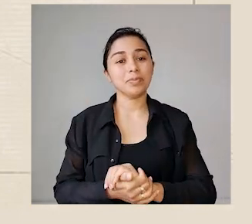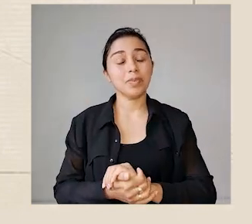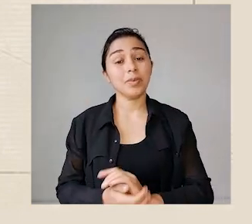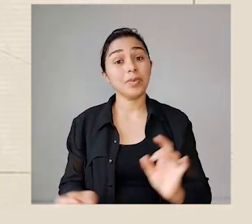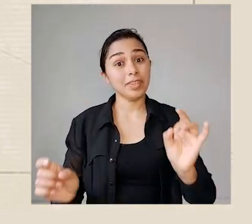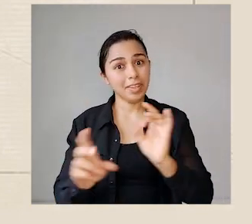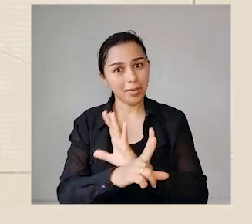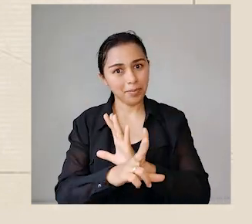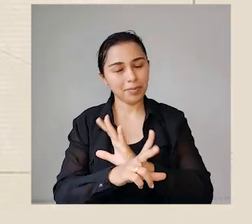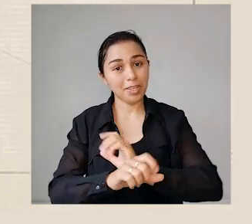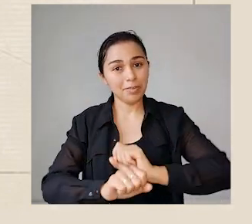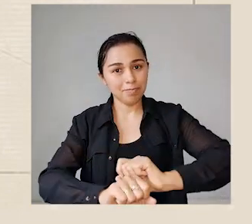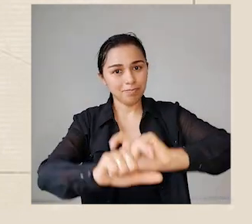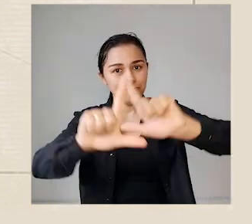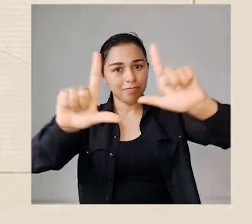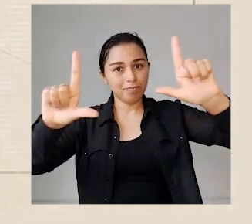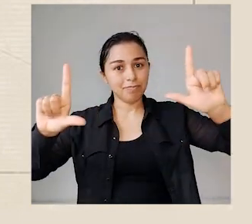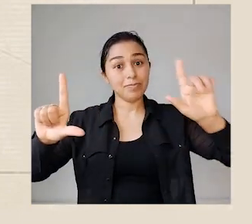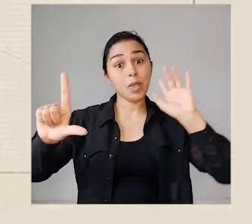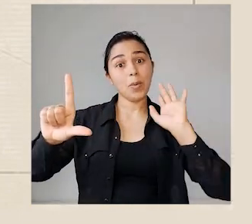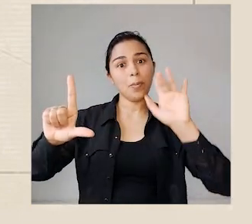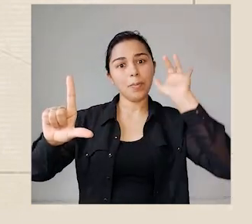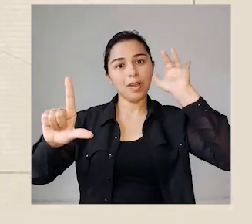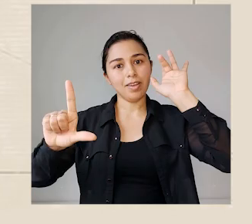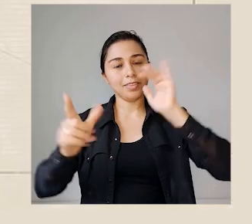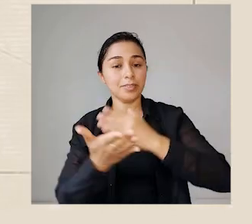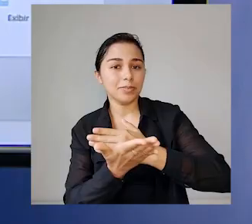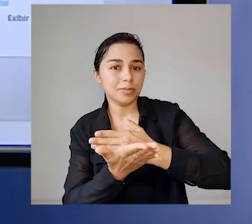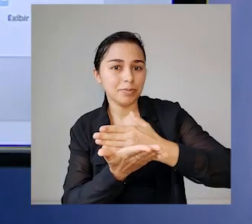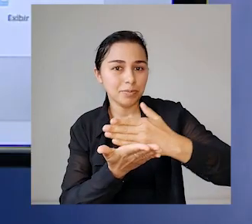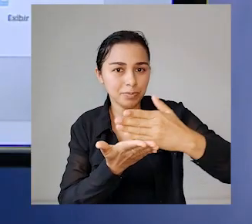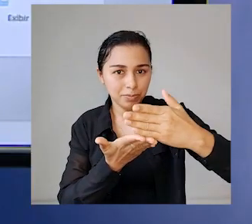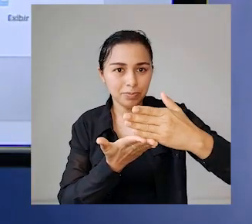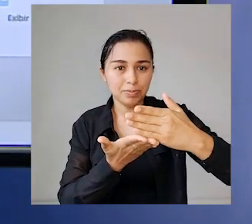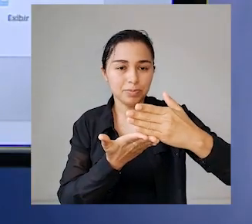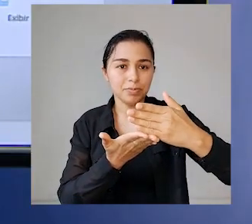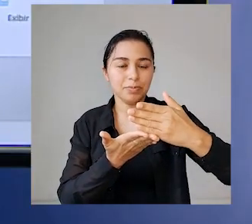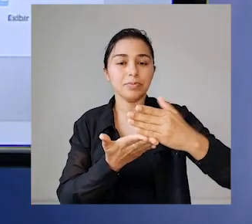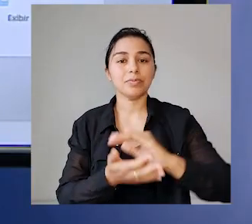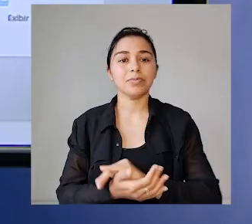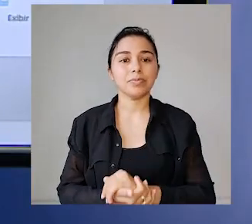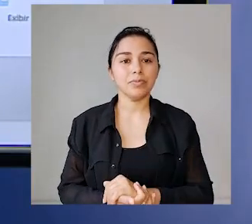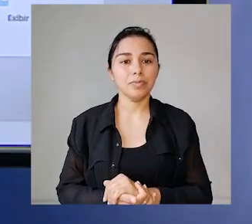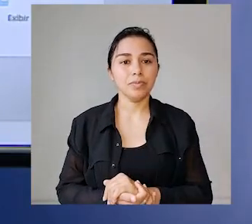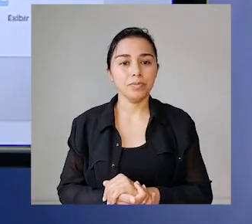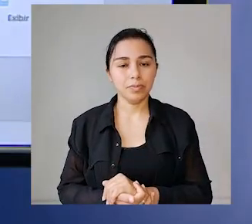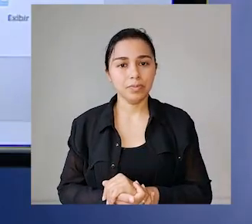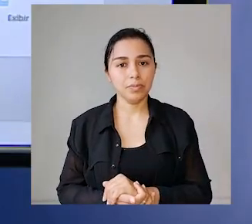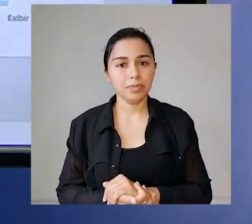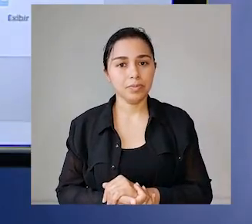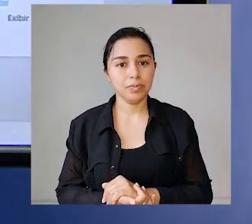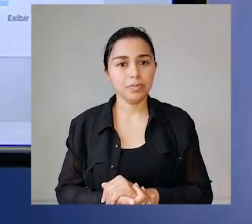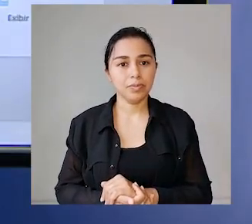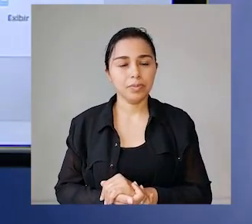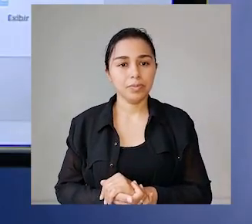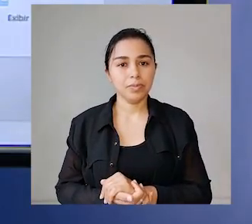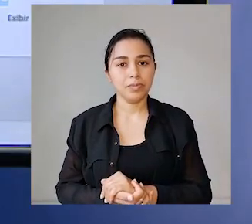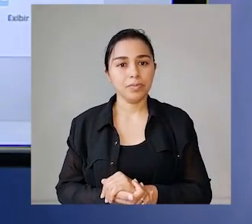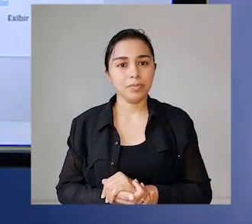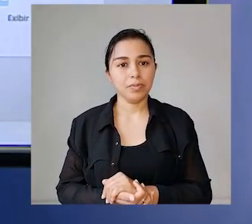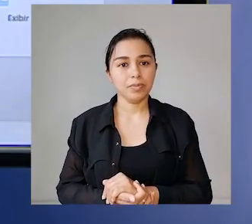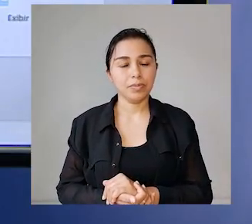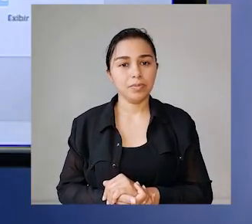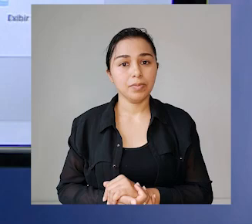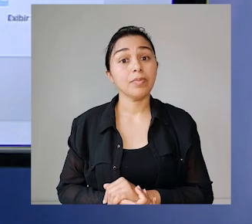Quando carregar, você vai clicar em Começar. Carregou a página, você vai clicar em Começar,